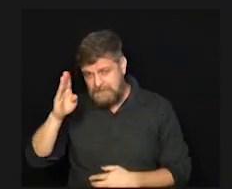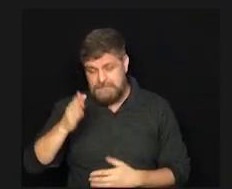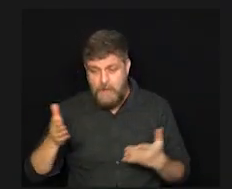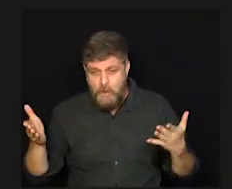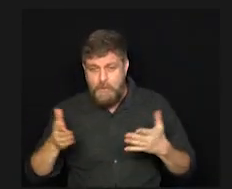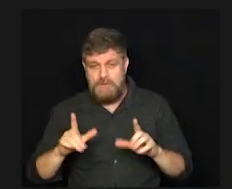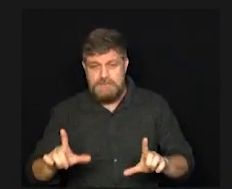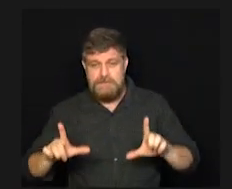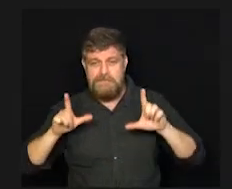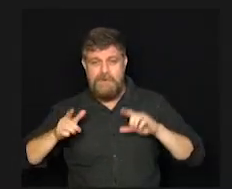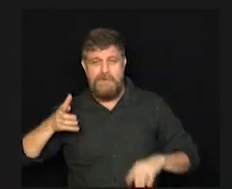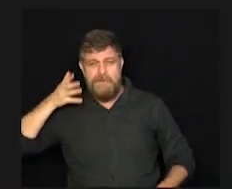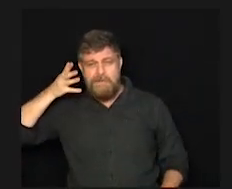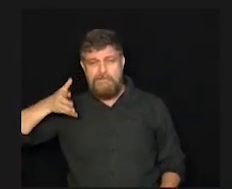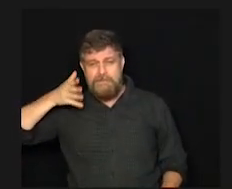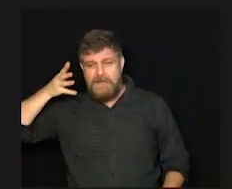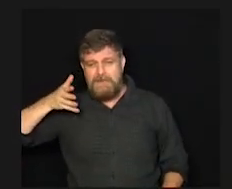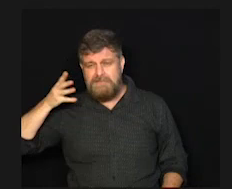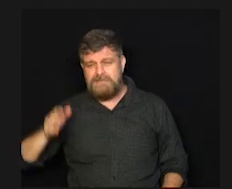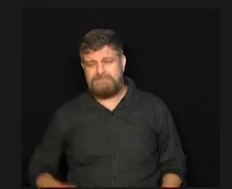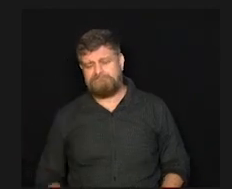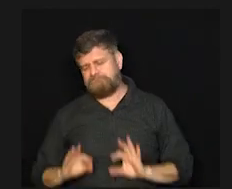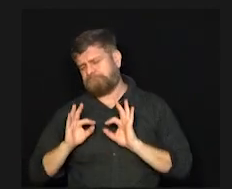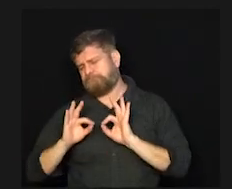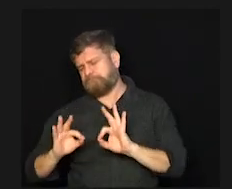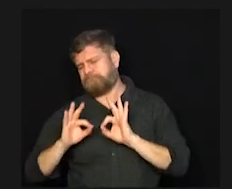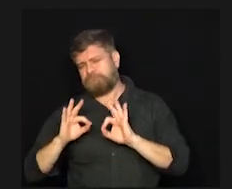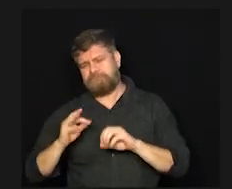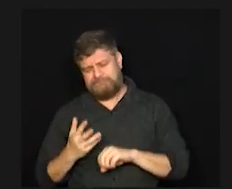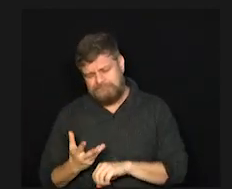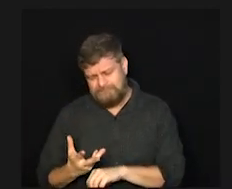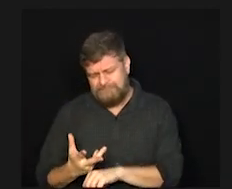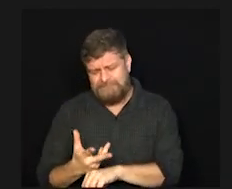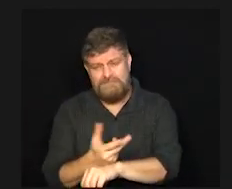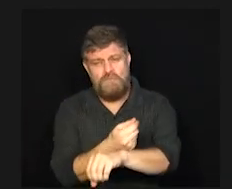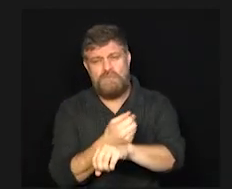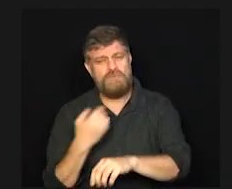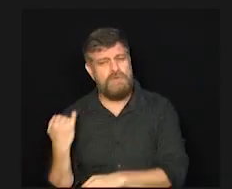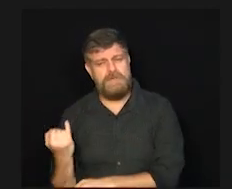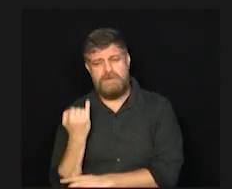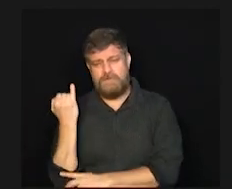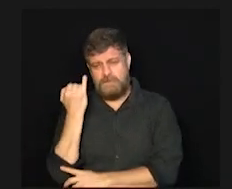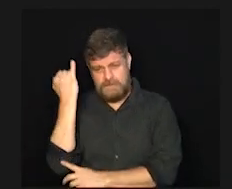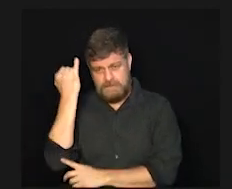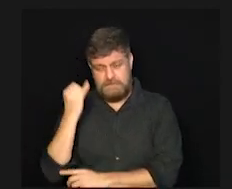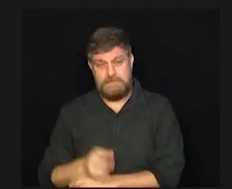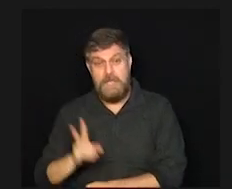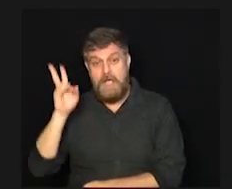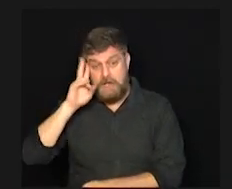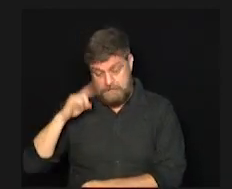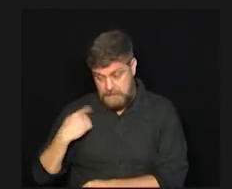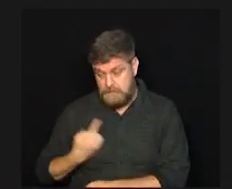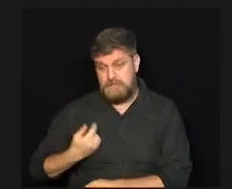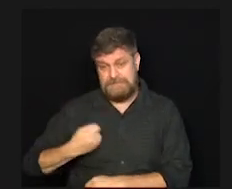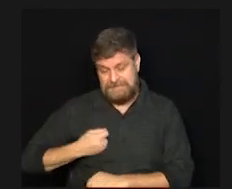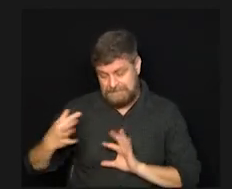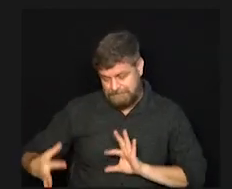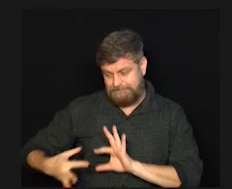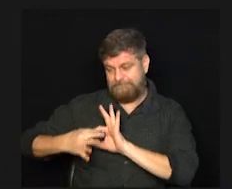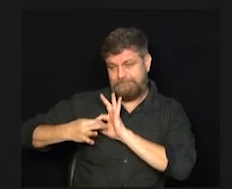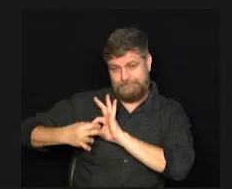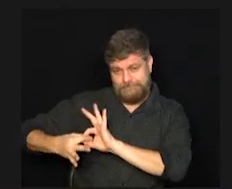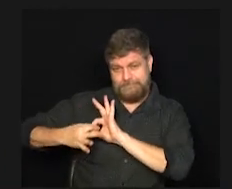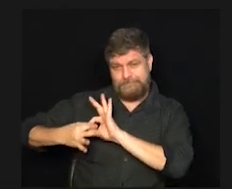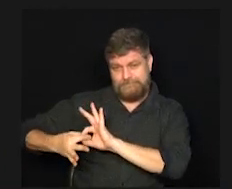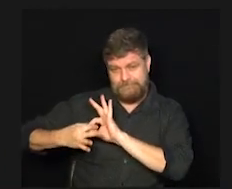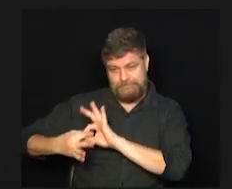né? Porque foram, na minha opinião, foi um debate muito, muito rico, muito importante. E lembrar que é bem isso mesmo, a gente precisa ter união